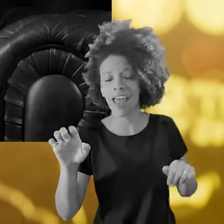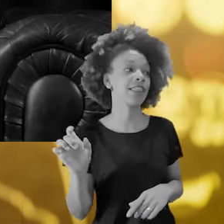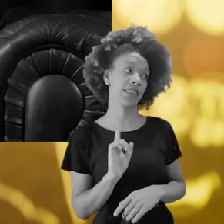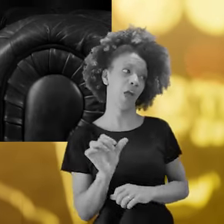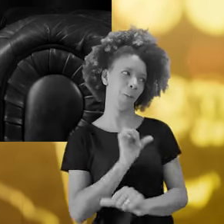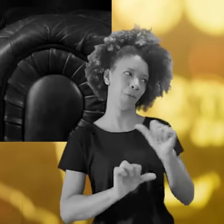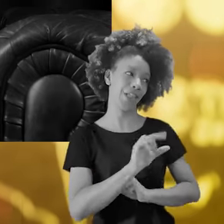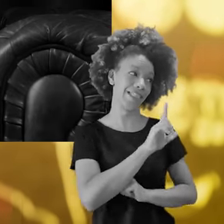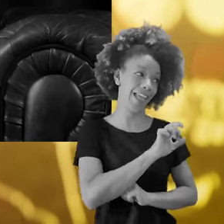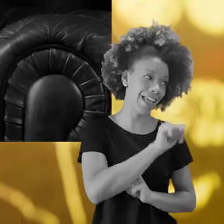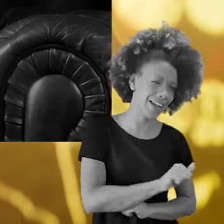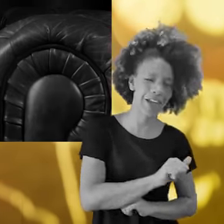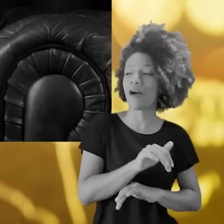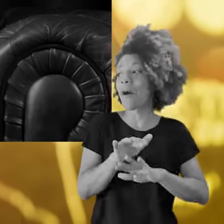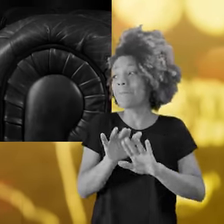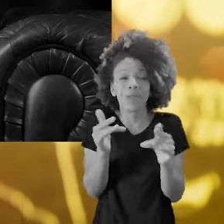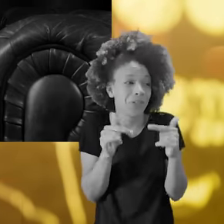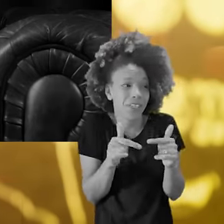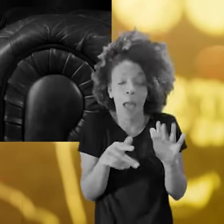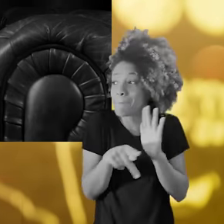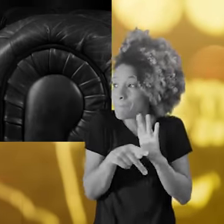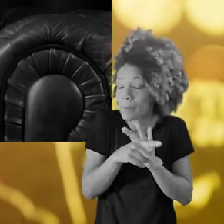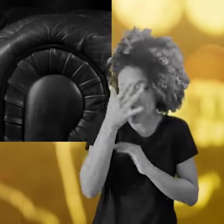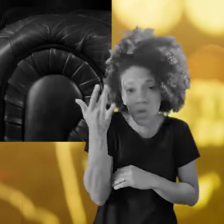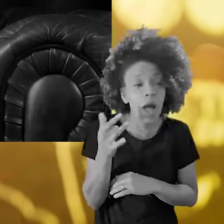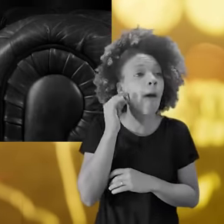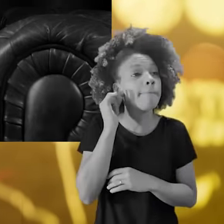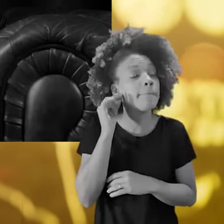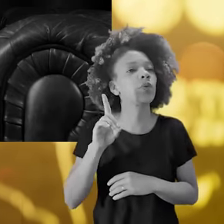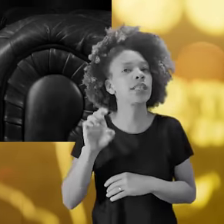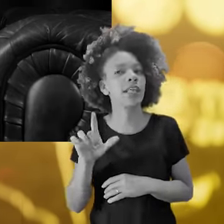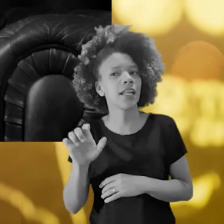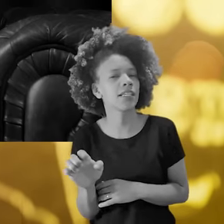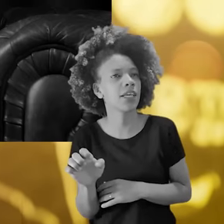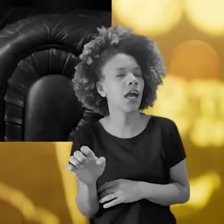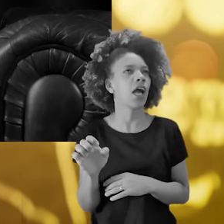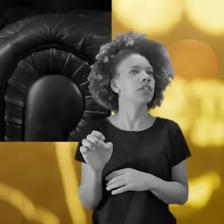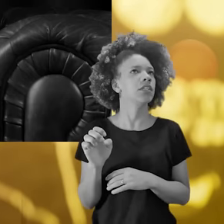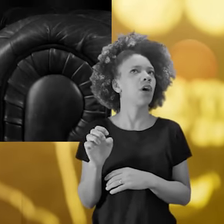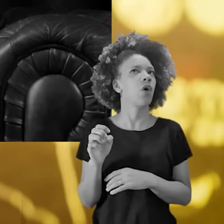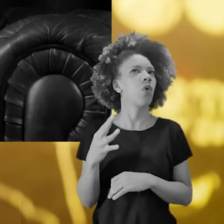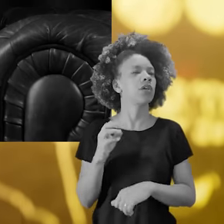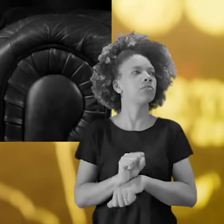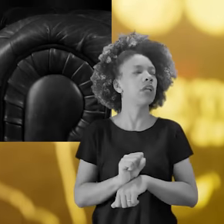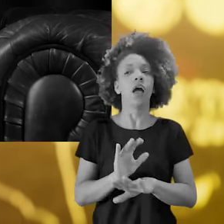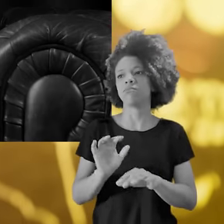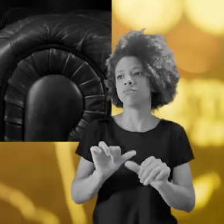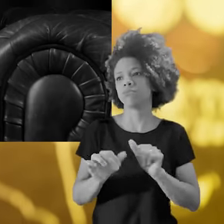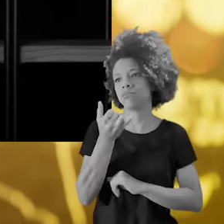dela mas ao mesmo tempo quando a pessoa fala assim olha pega o beco dele aí passa uns quatro segundos